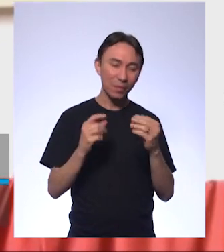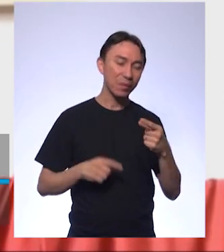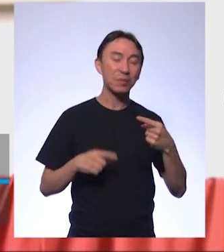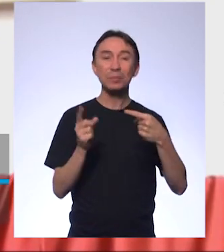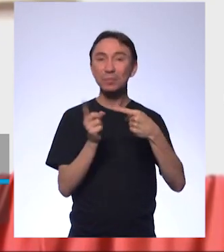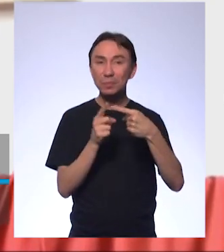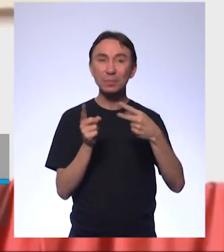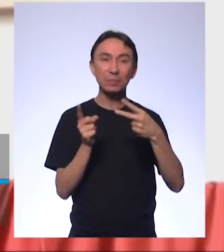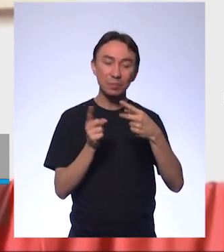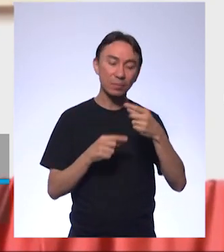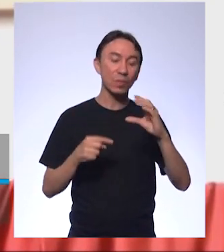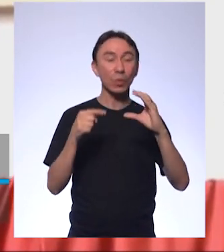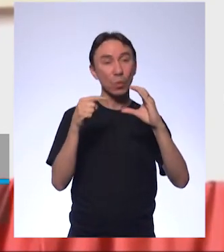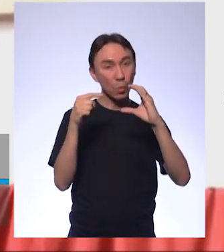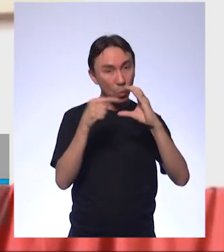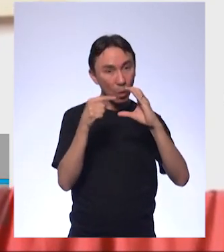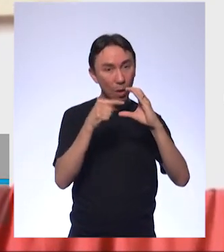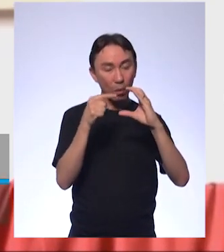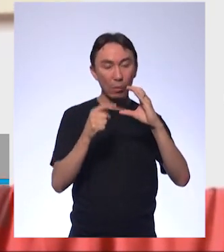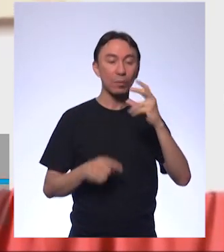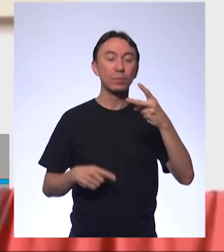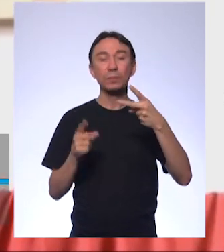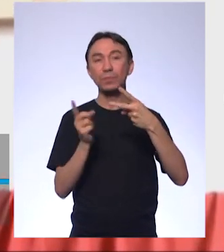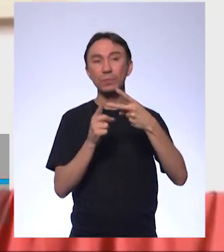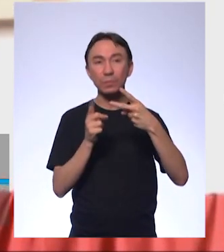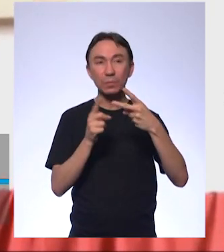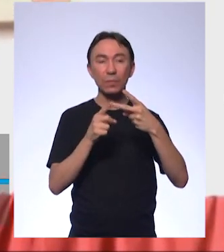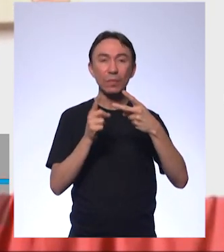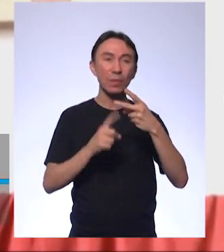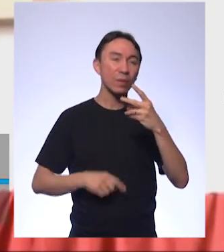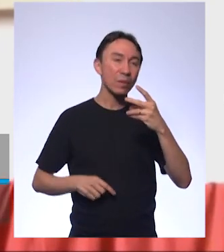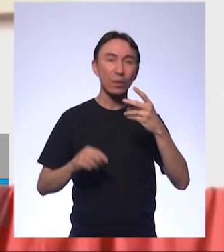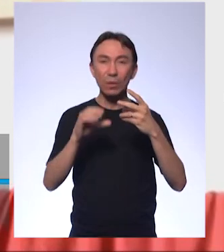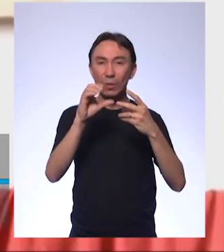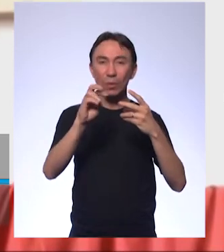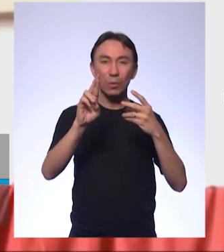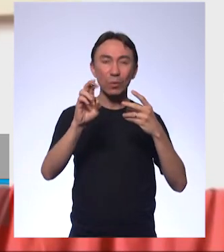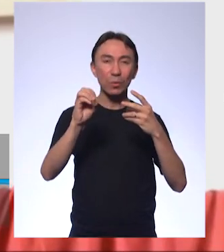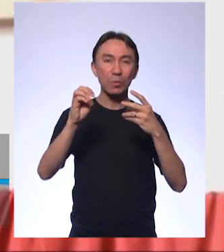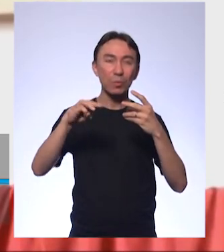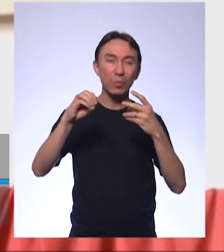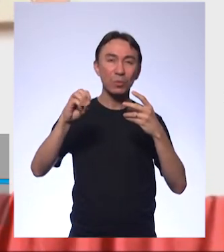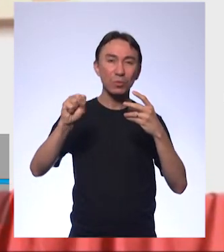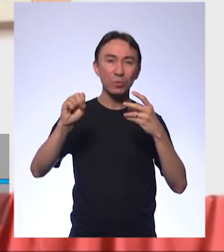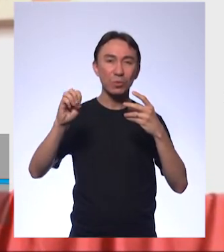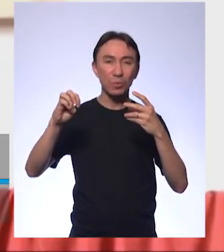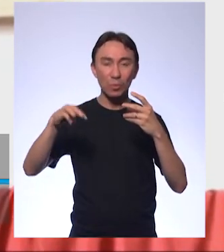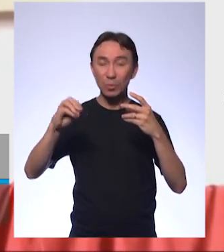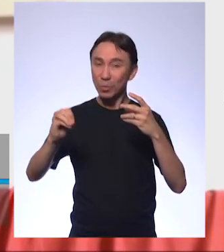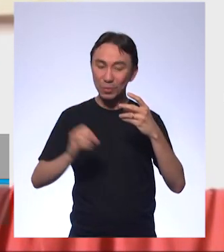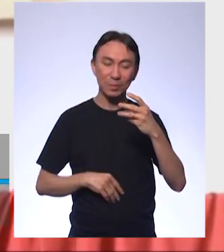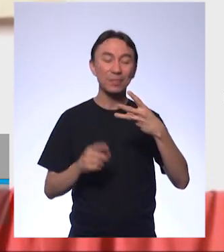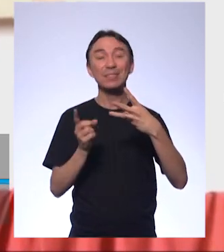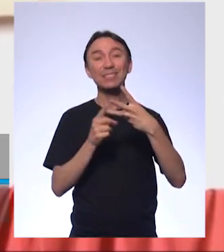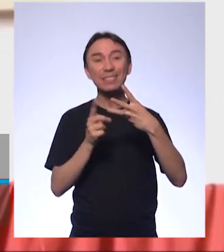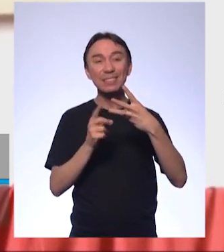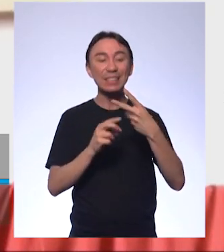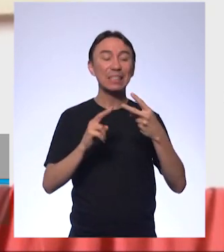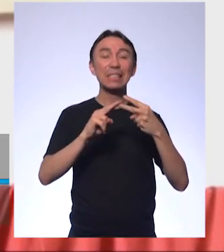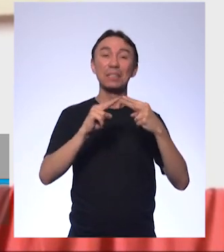né? Núcleo para a primeira figura, cromossomo para a segunda e DNA para a terceira imagem,